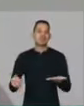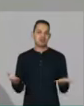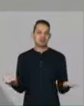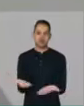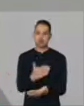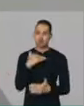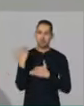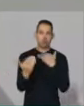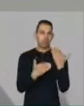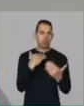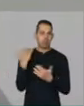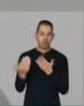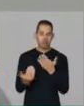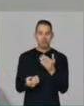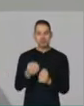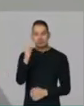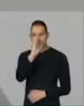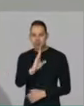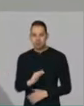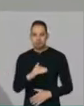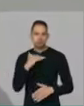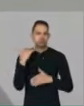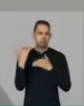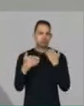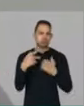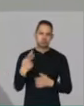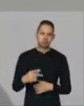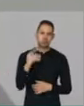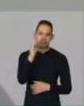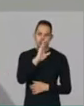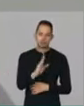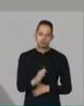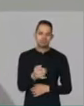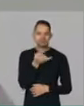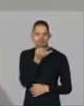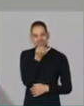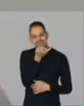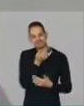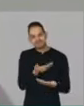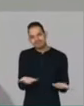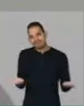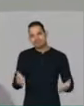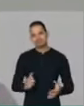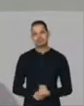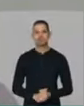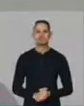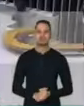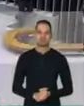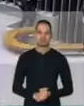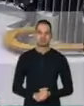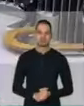produzidas nesse país, as vidas perdidas neste país. Lamento profundamente o que ocorreu. Obrigada, deputado.